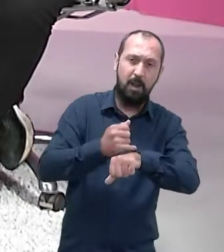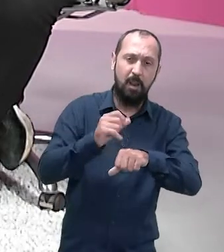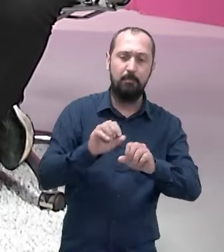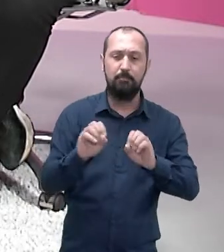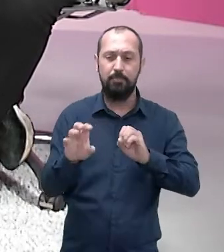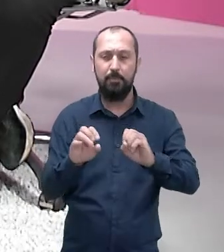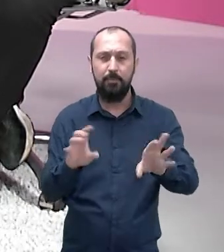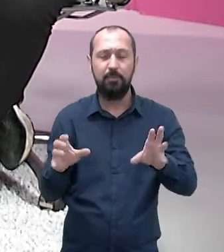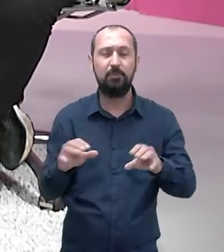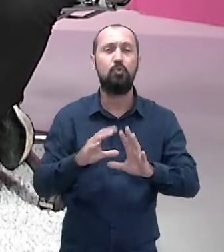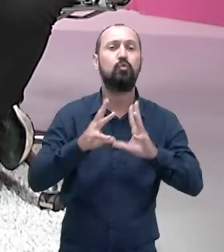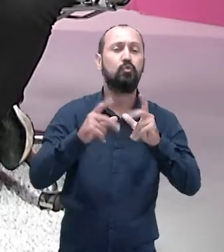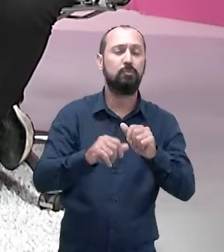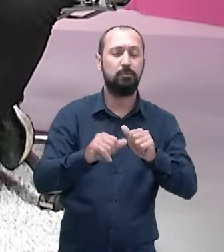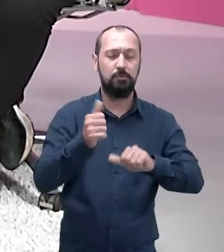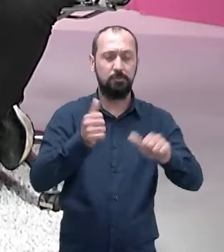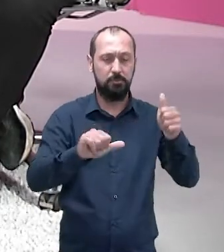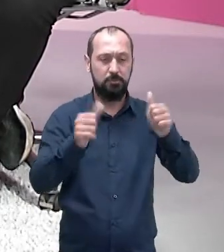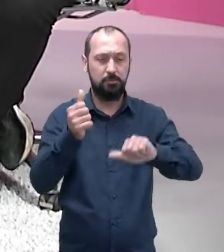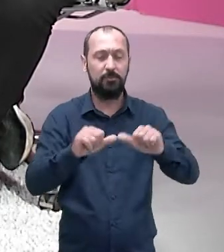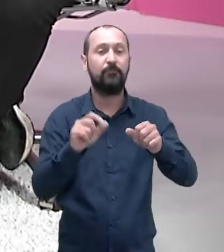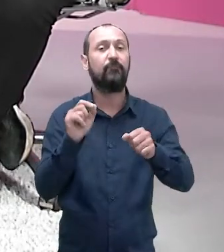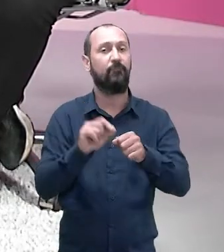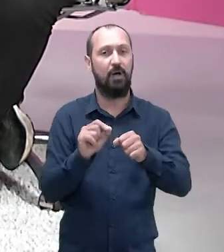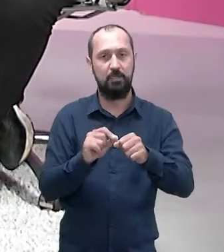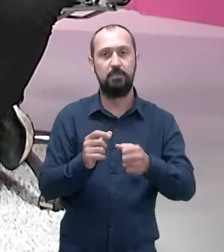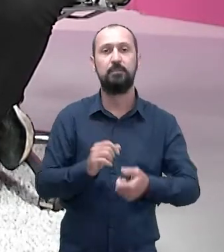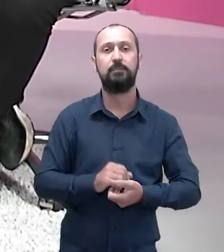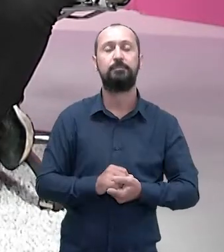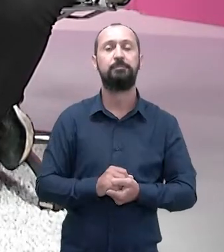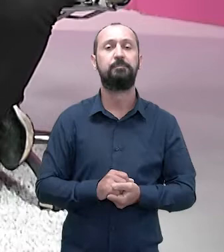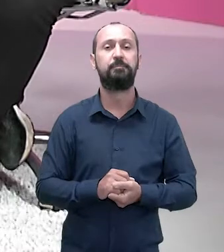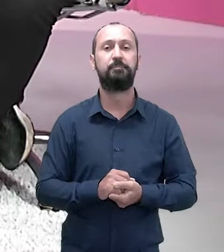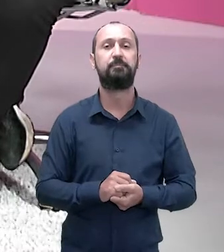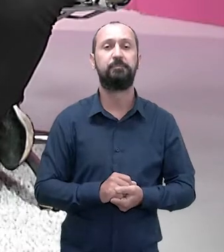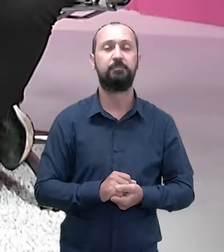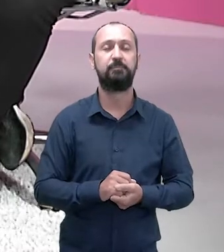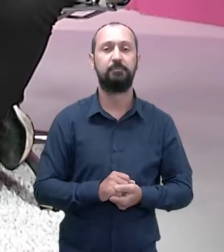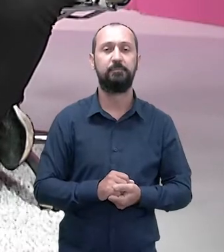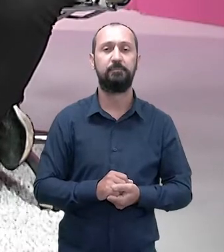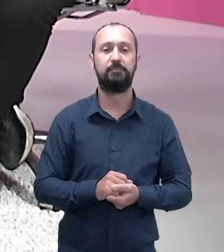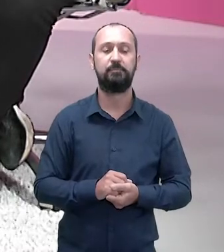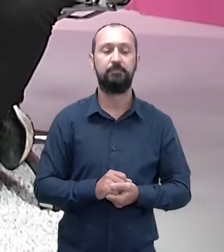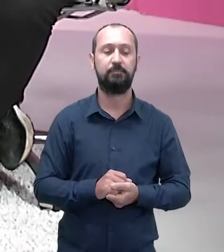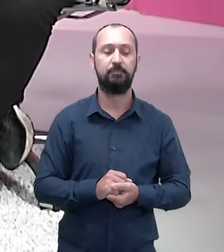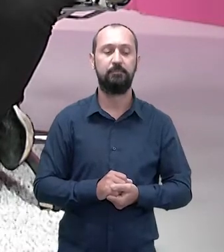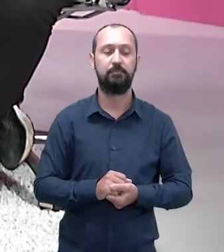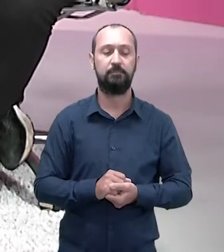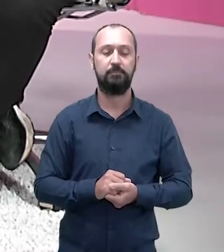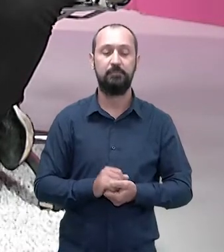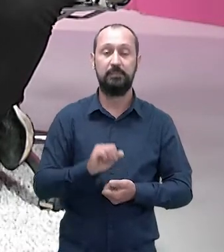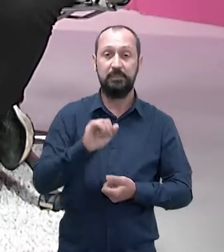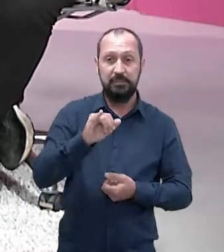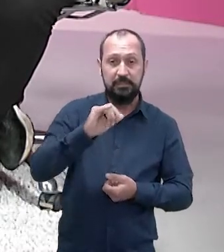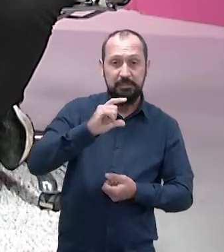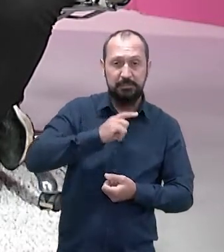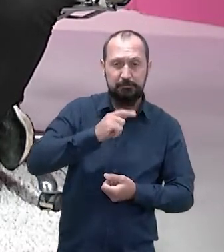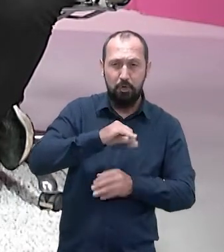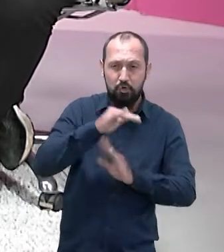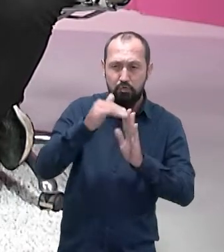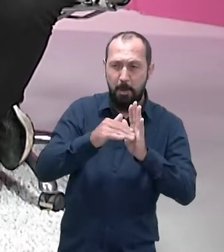pneu, lâmpadas, é um inspetor veicular que faz, né, essa vistoria.